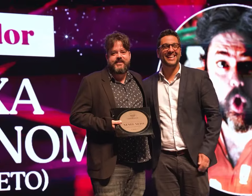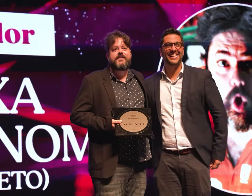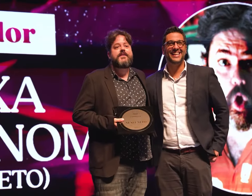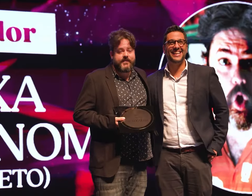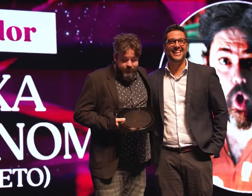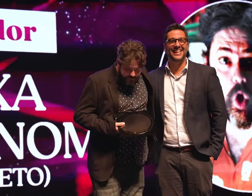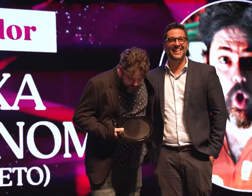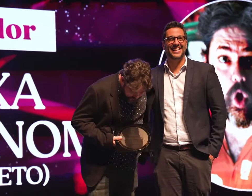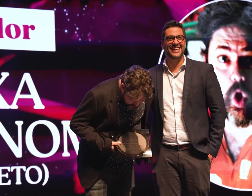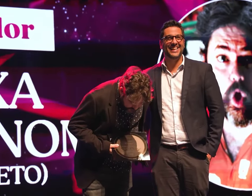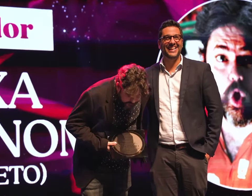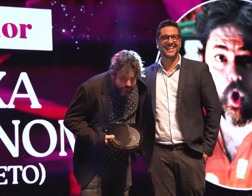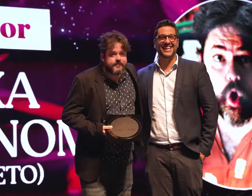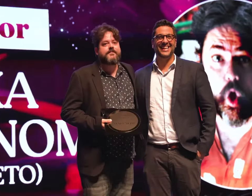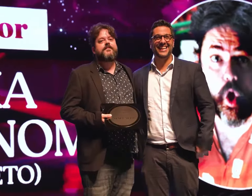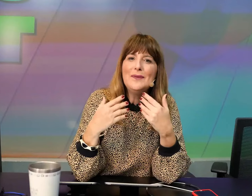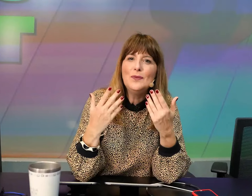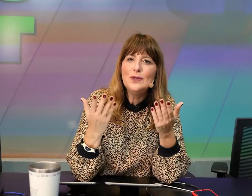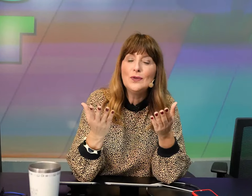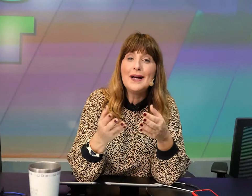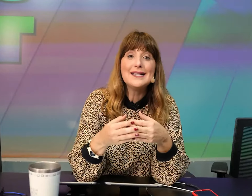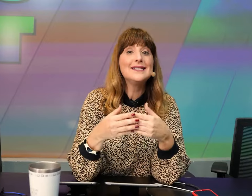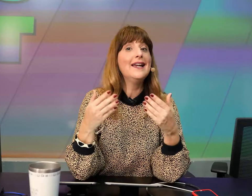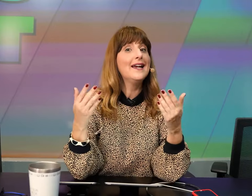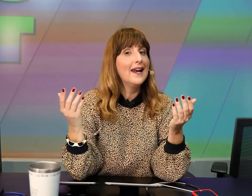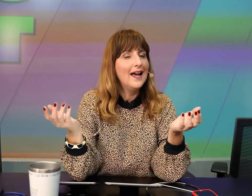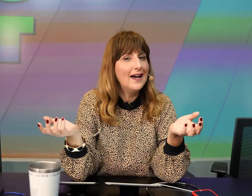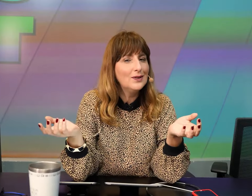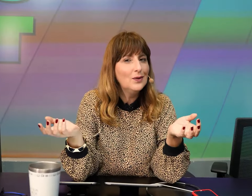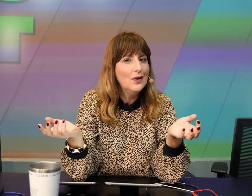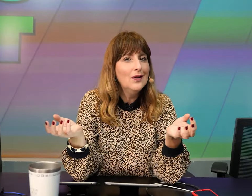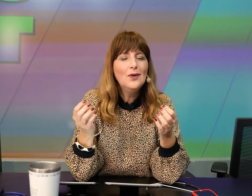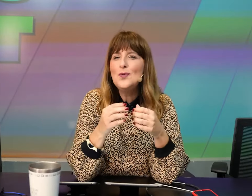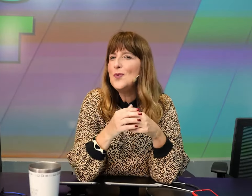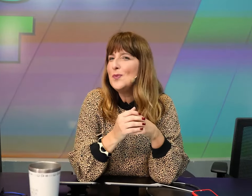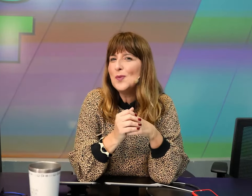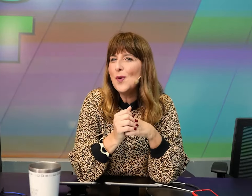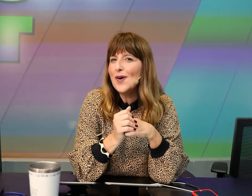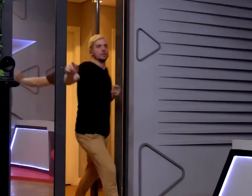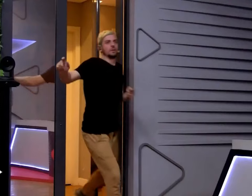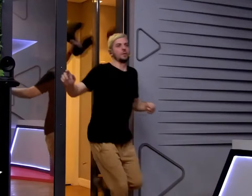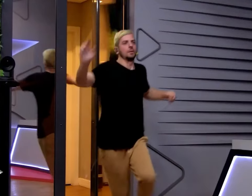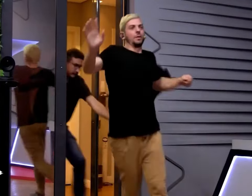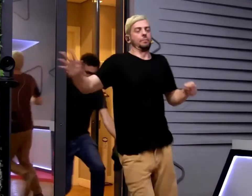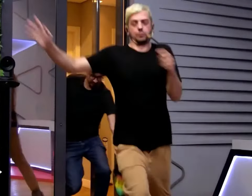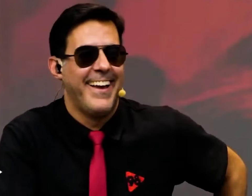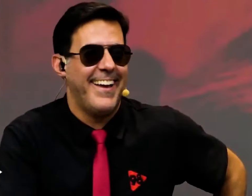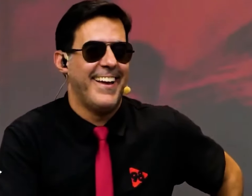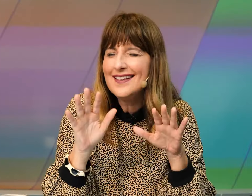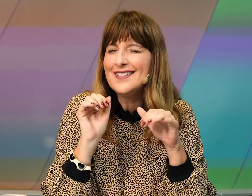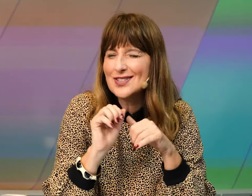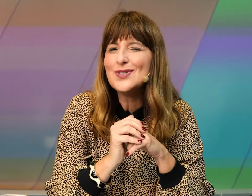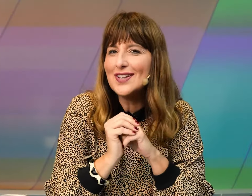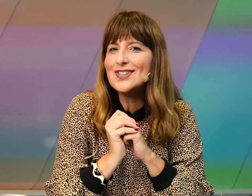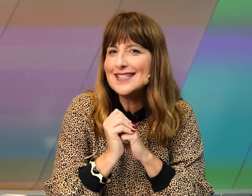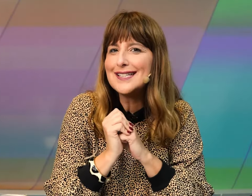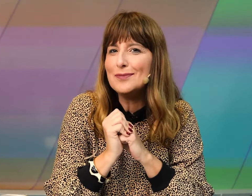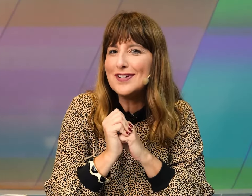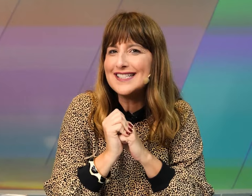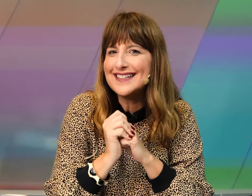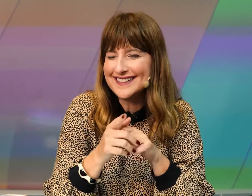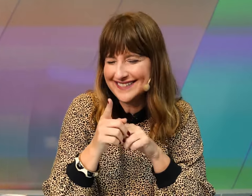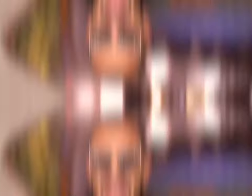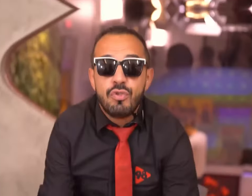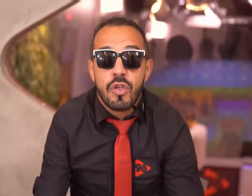gastronomia papo de boteco e muito mais e claro um humor irreverente que só a gente